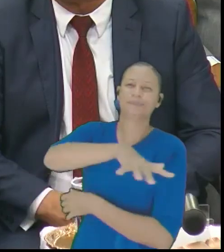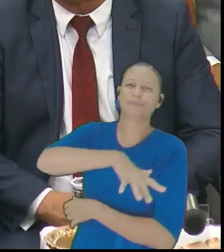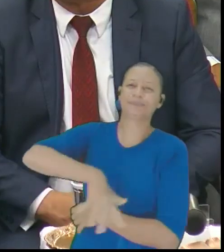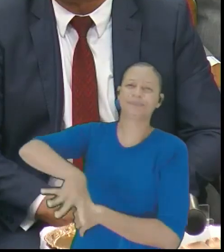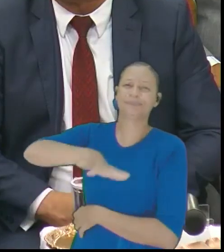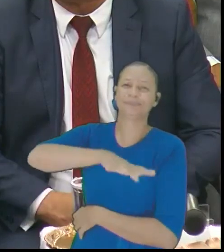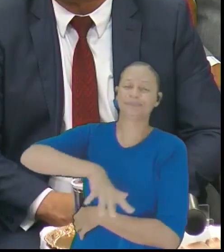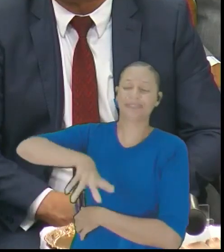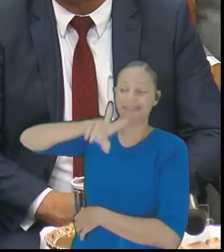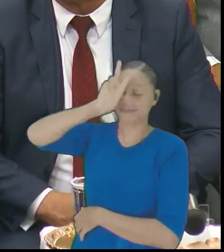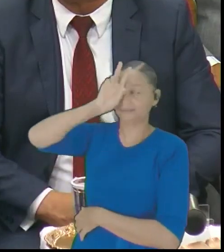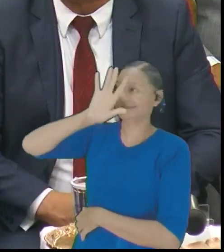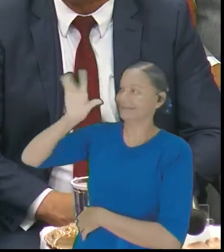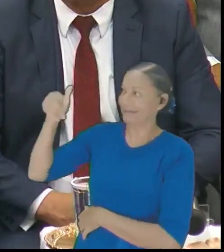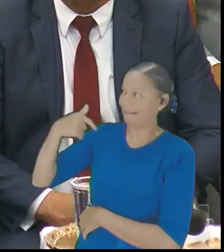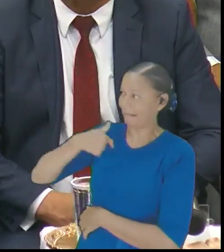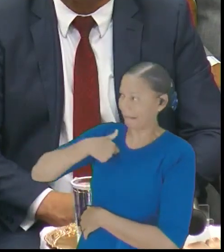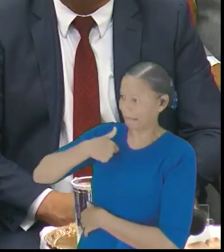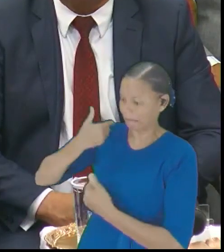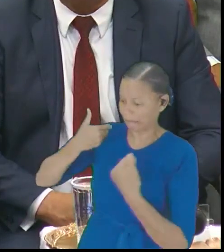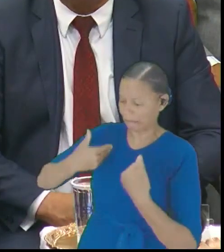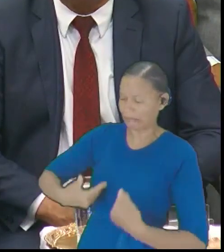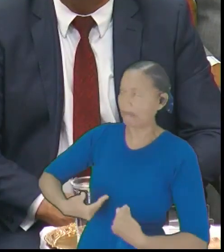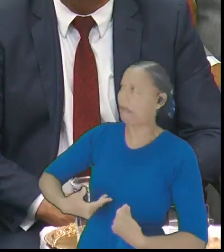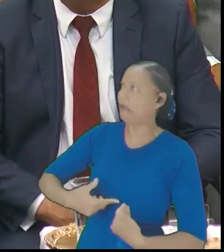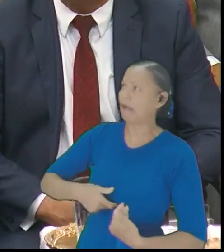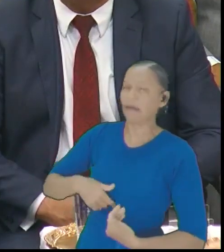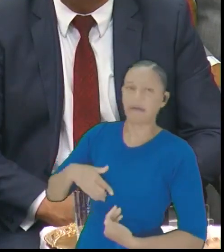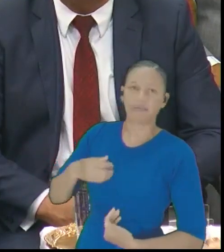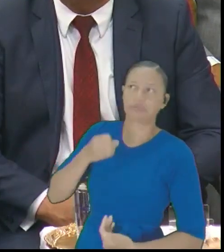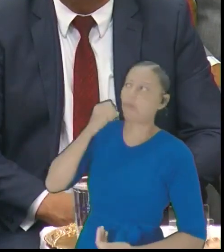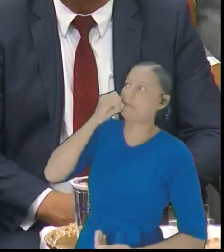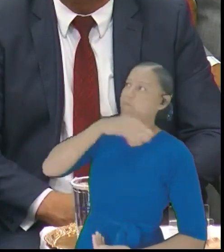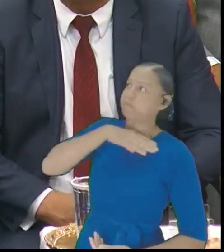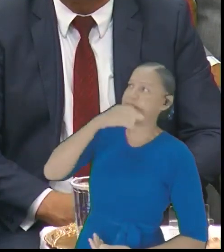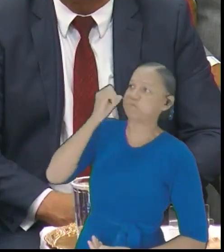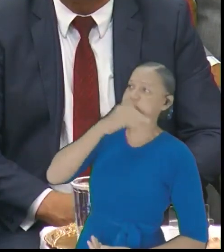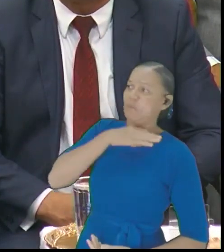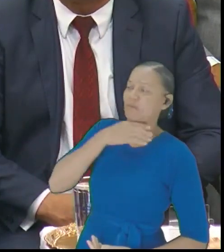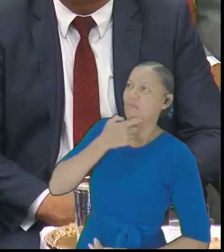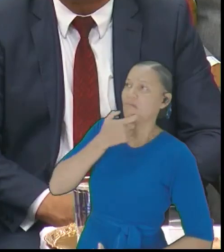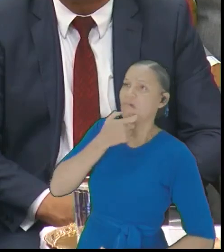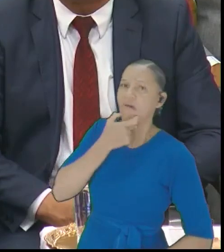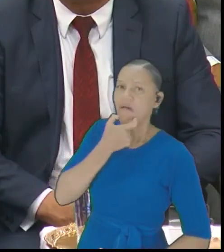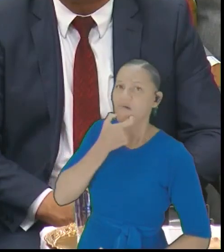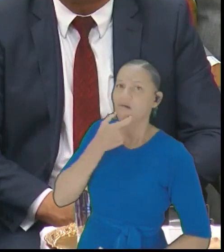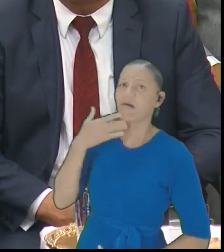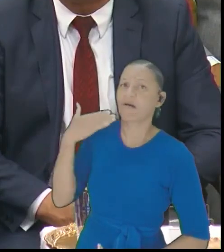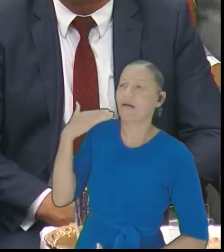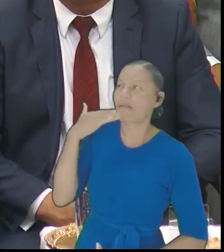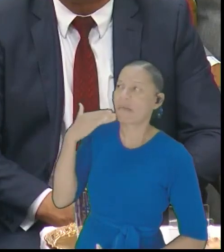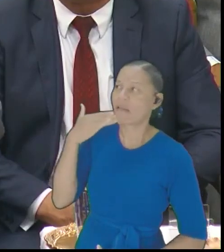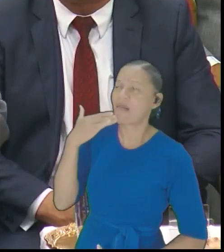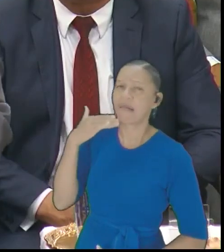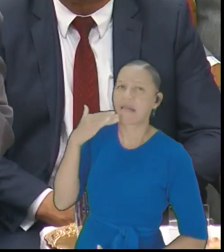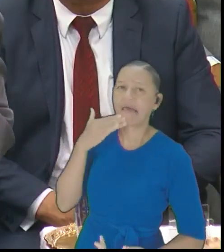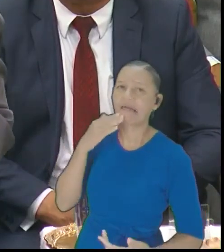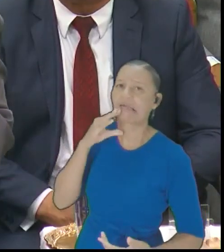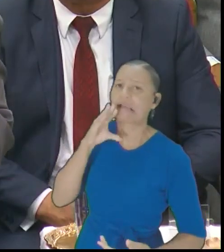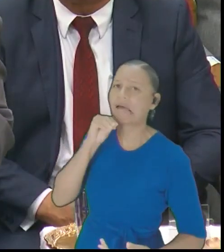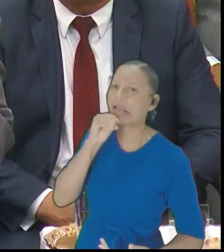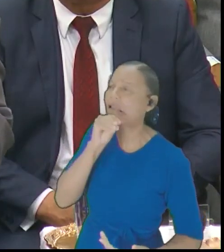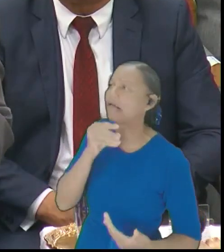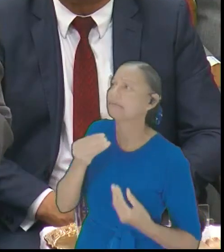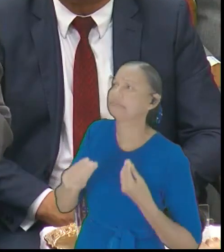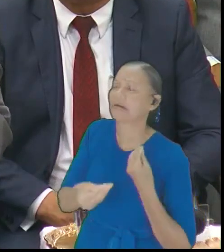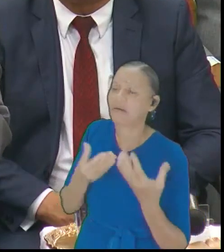ele disse: Senhor, eu sou um homem pesado de língua, a minha dicção não é suficiente para falar a